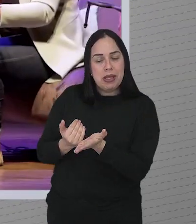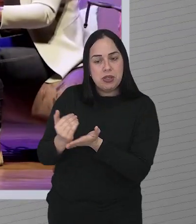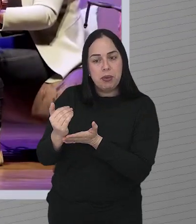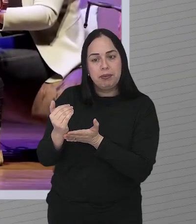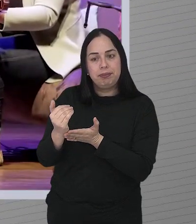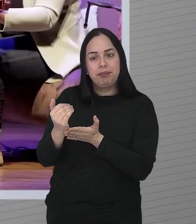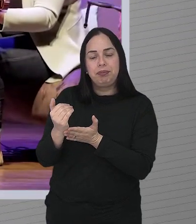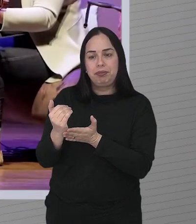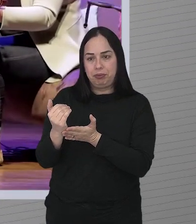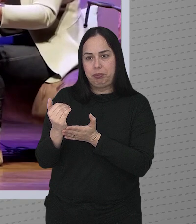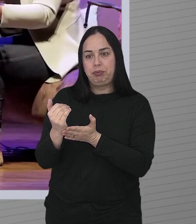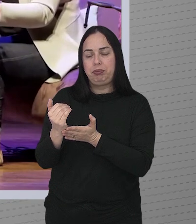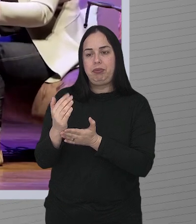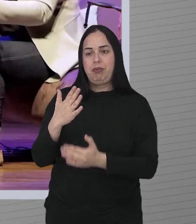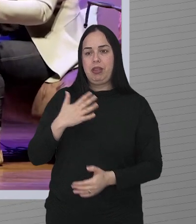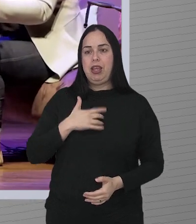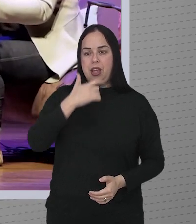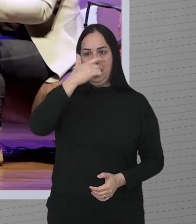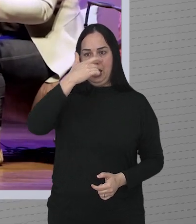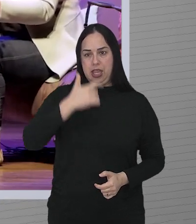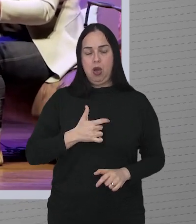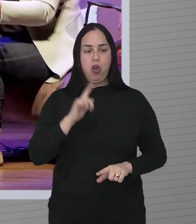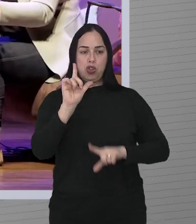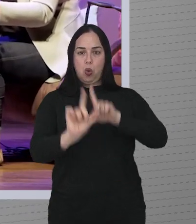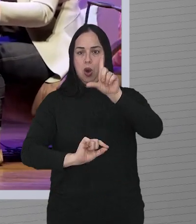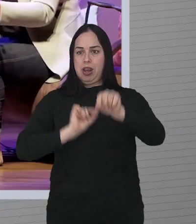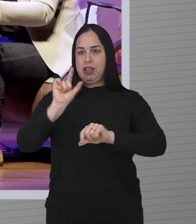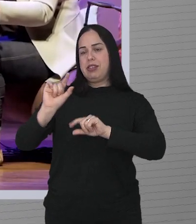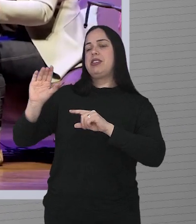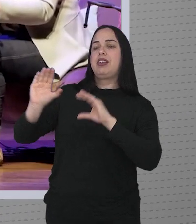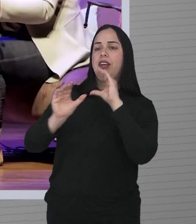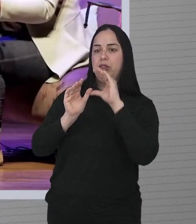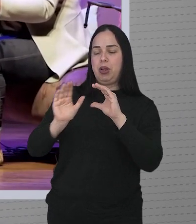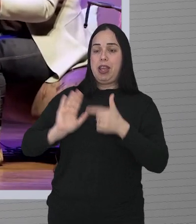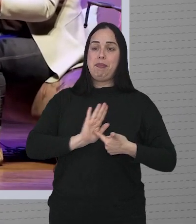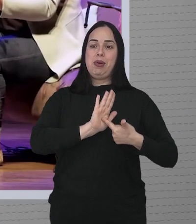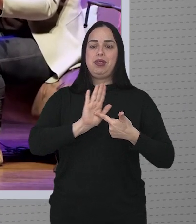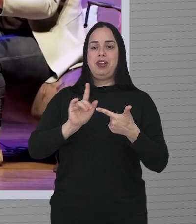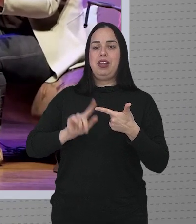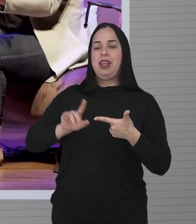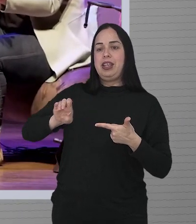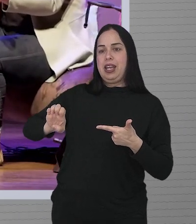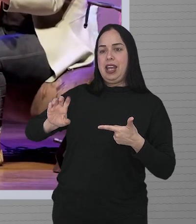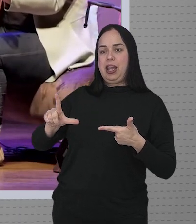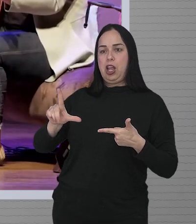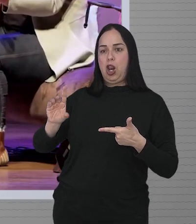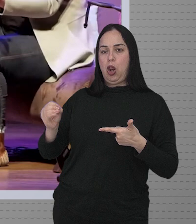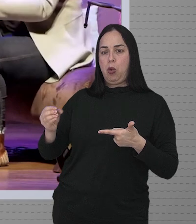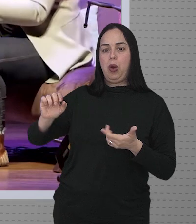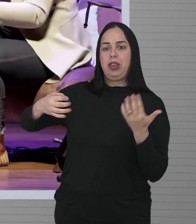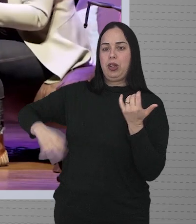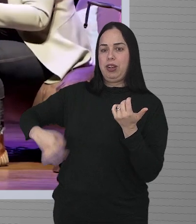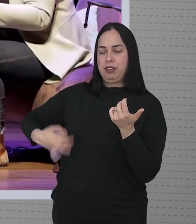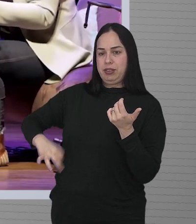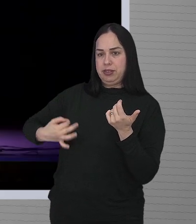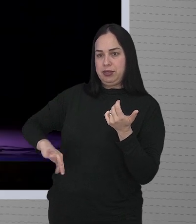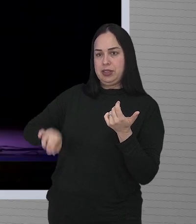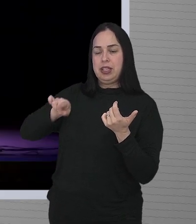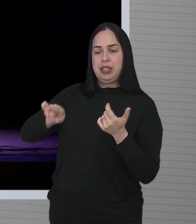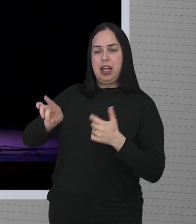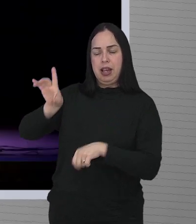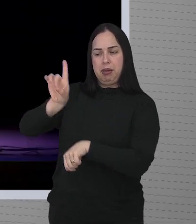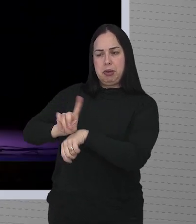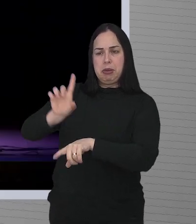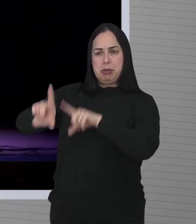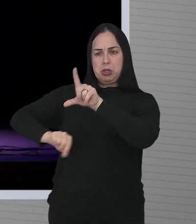começou, eu fazia curadoria e apresentação e a Elô Ferreira tocava violão e fazia